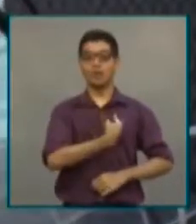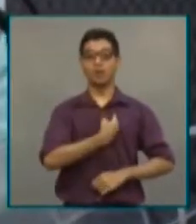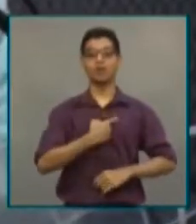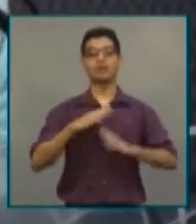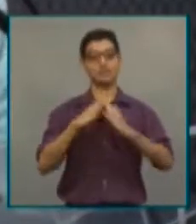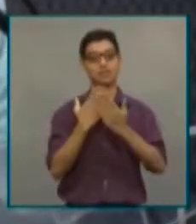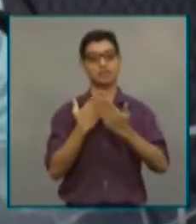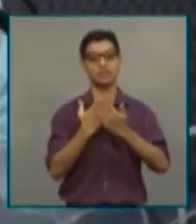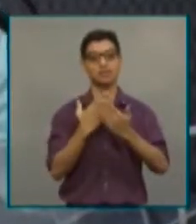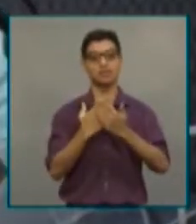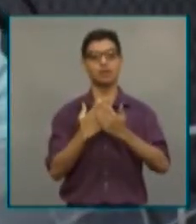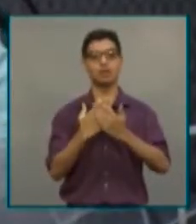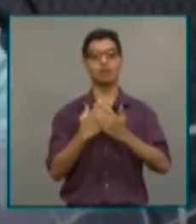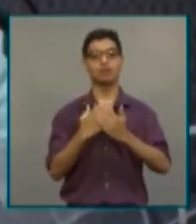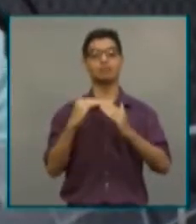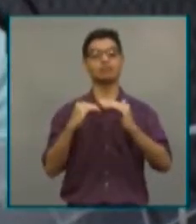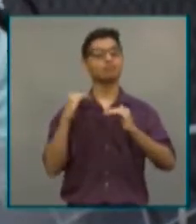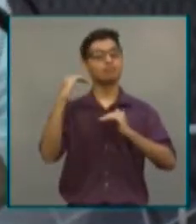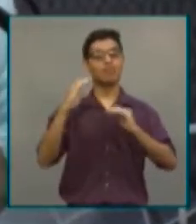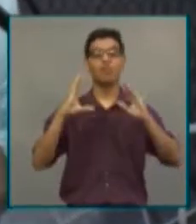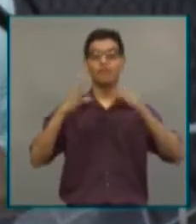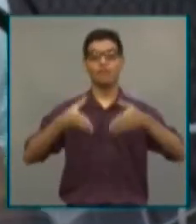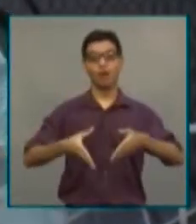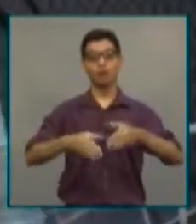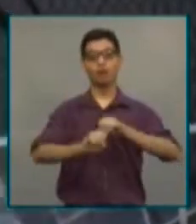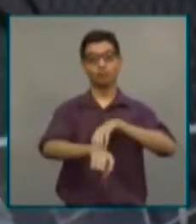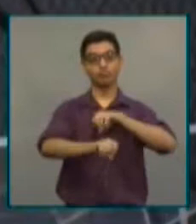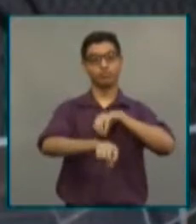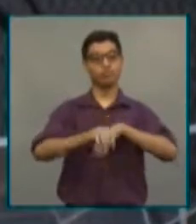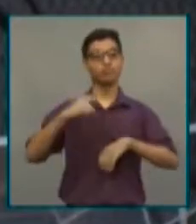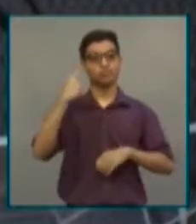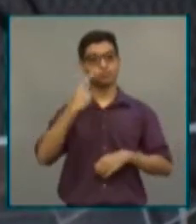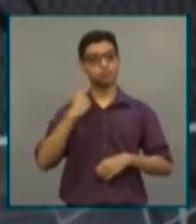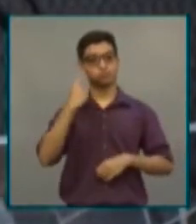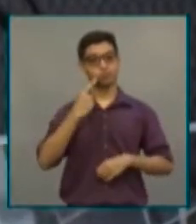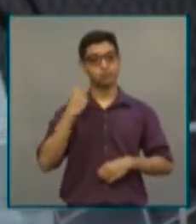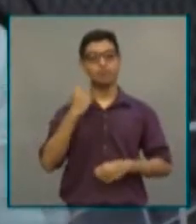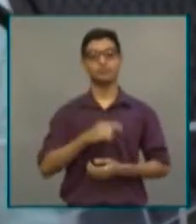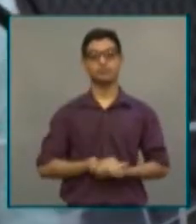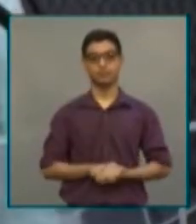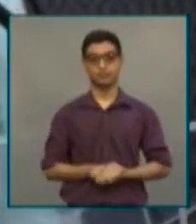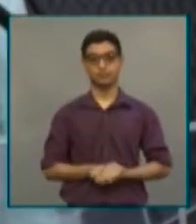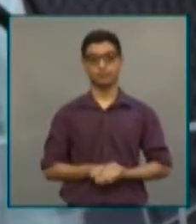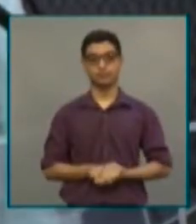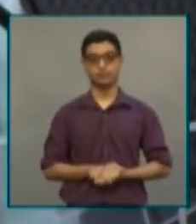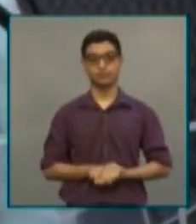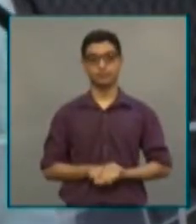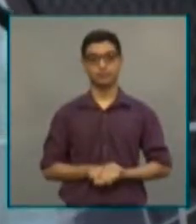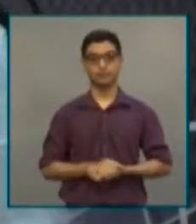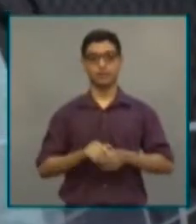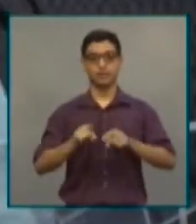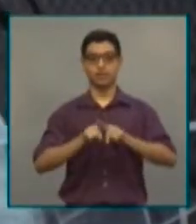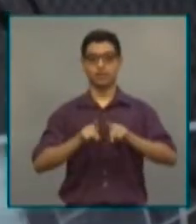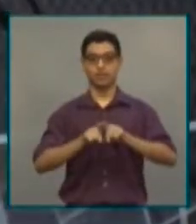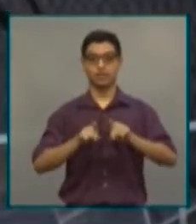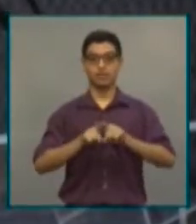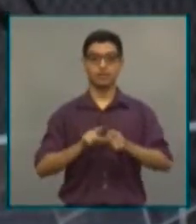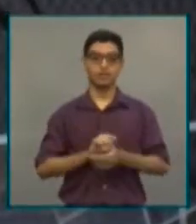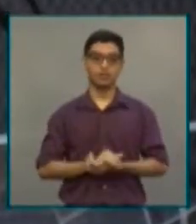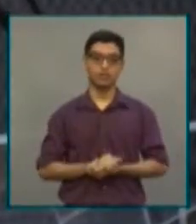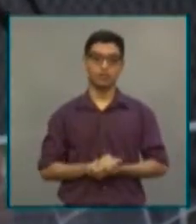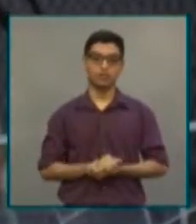e ensino jurídico. A nossa ESA será transformada em uma escola de ensino de referência jurídica.